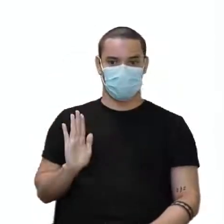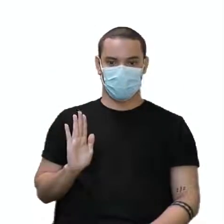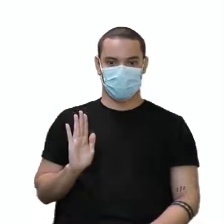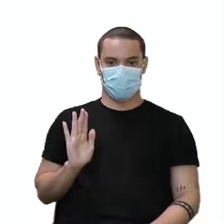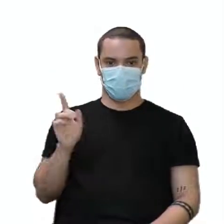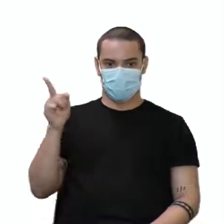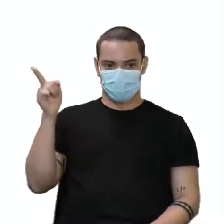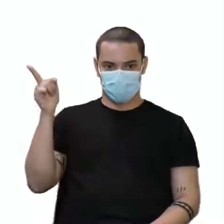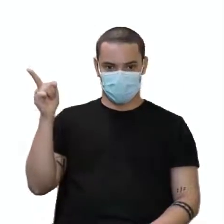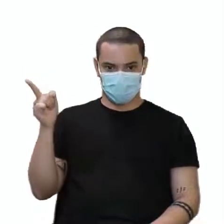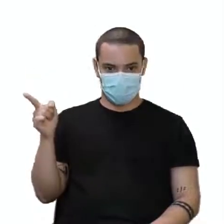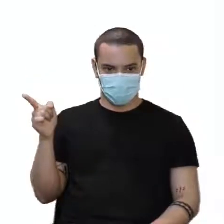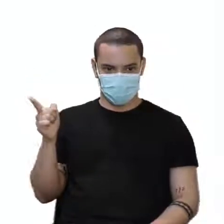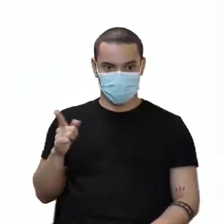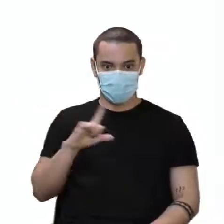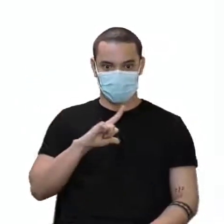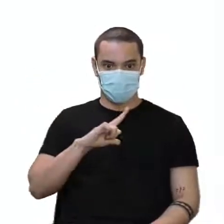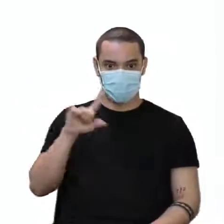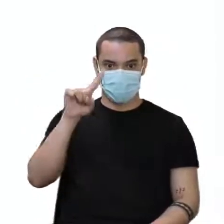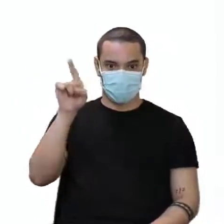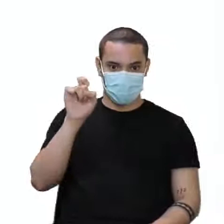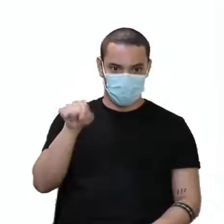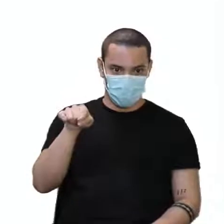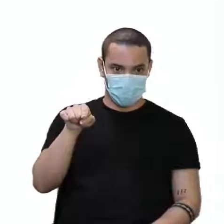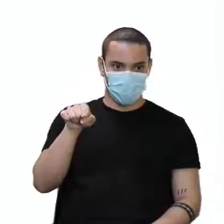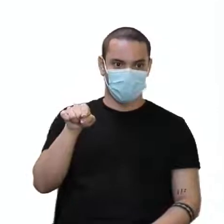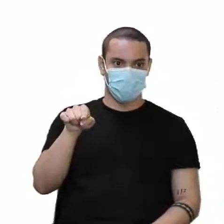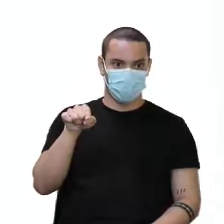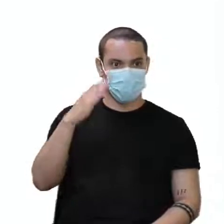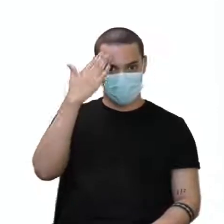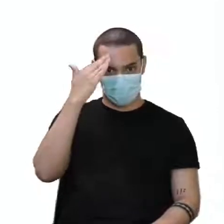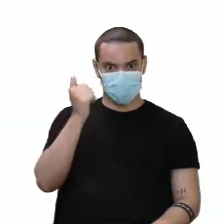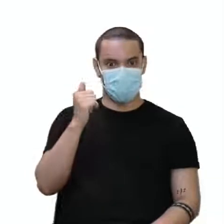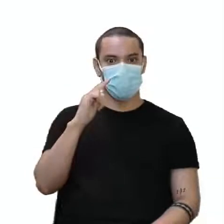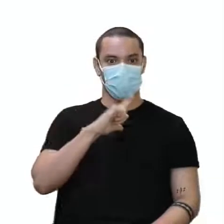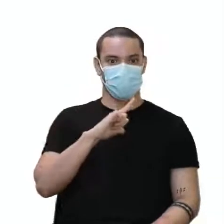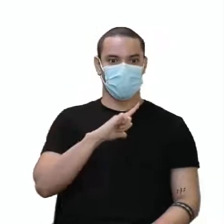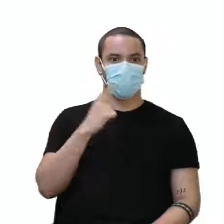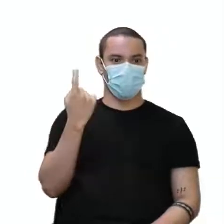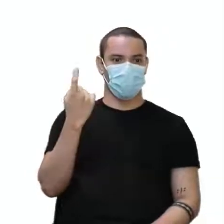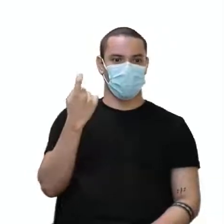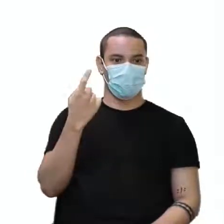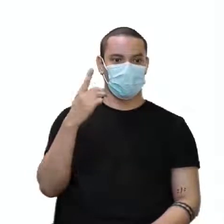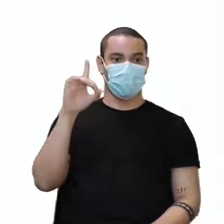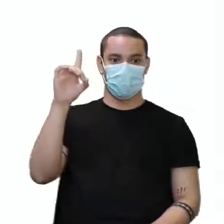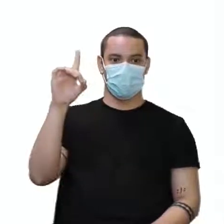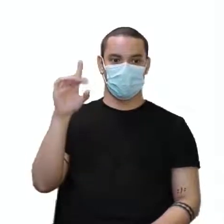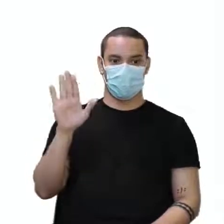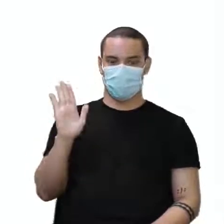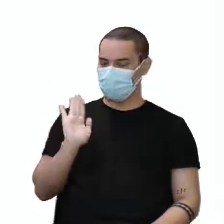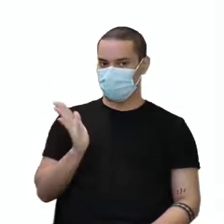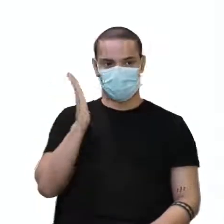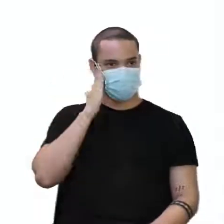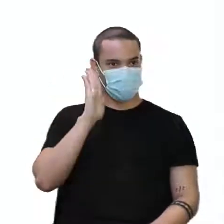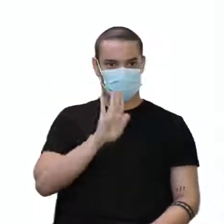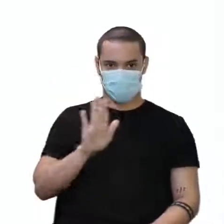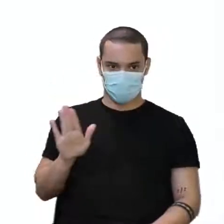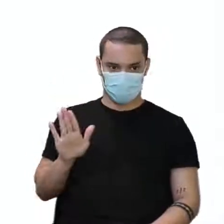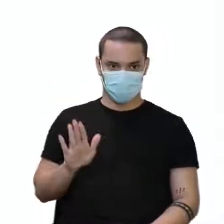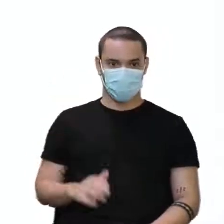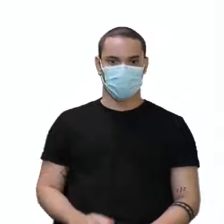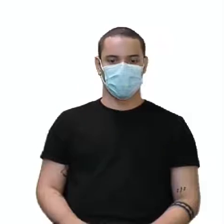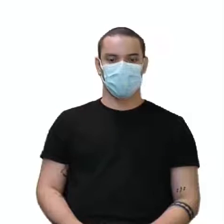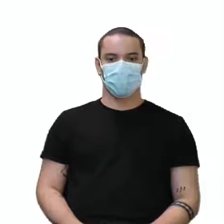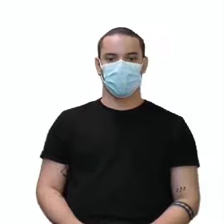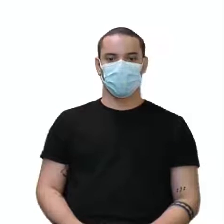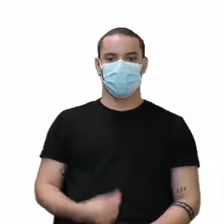só você ir atrás das alternativas que tem um sinal gráfico de interrogação. E tem. Então, a letra D é justamente aqui. o que é